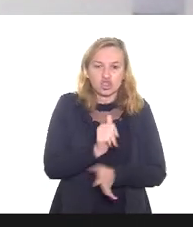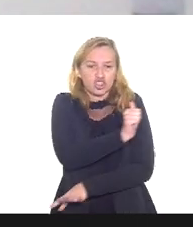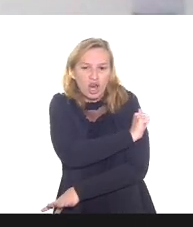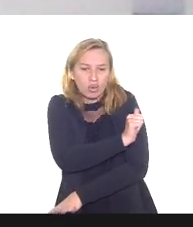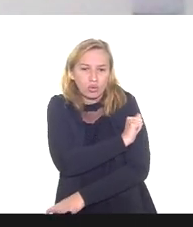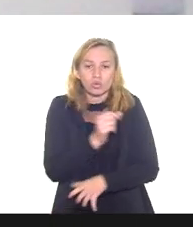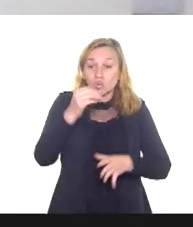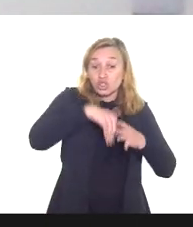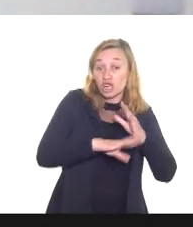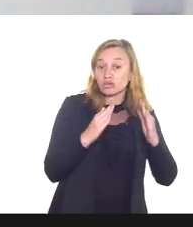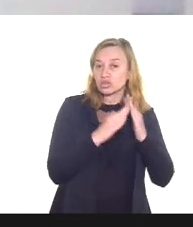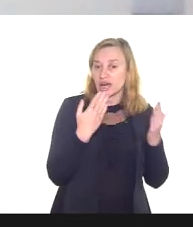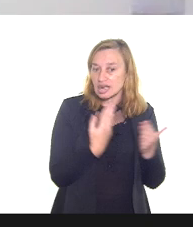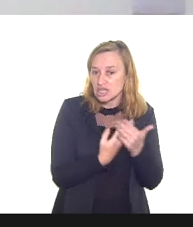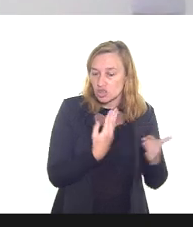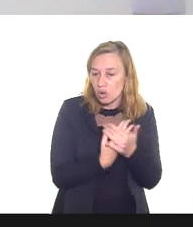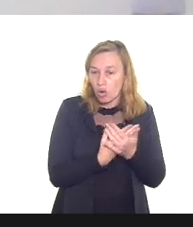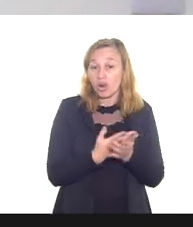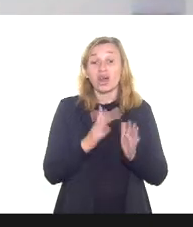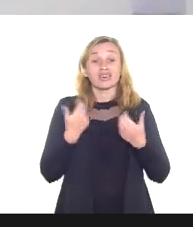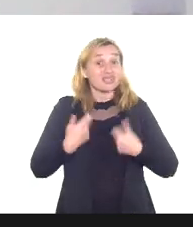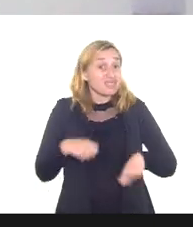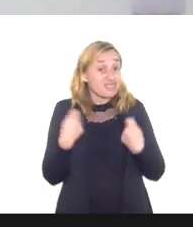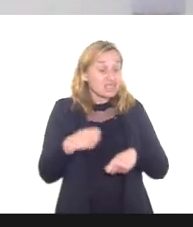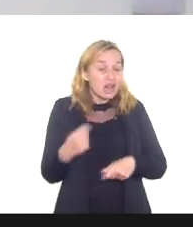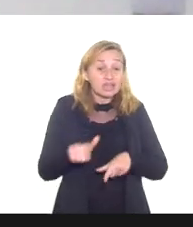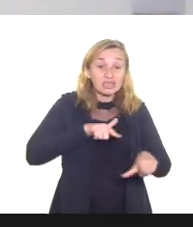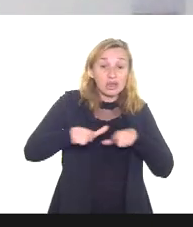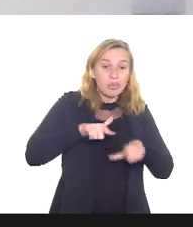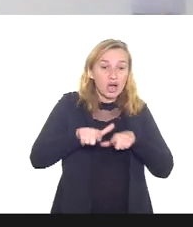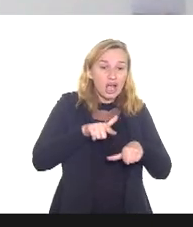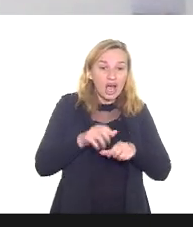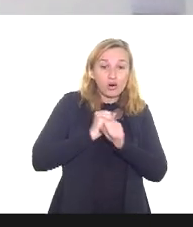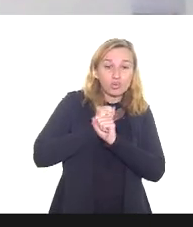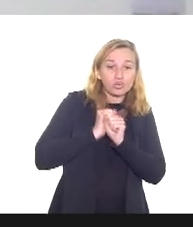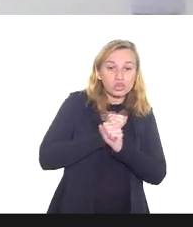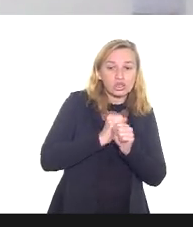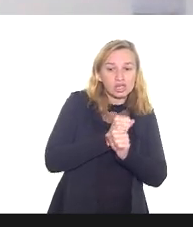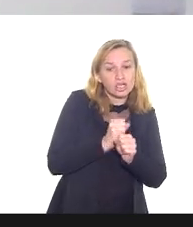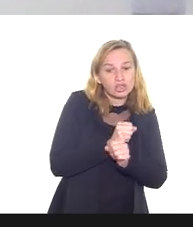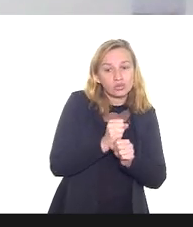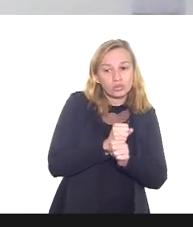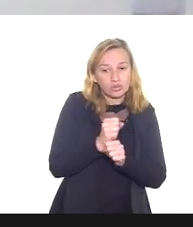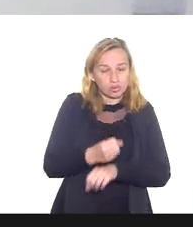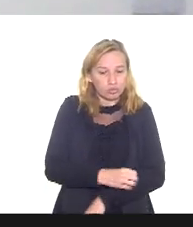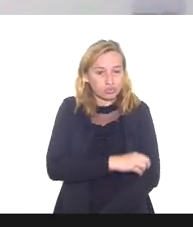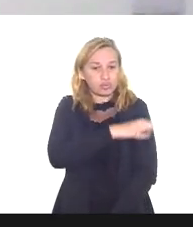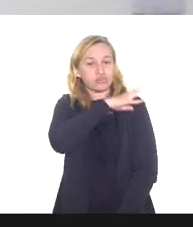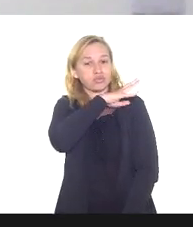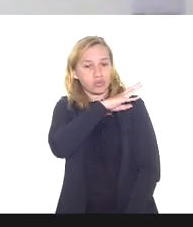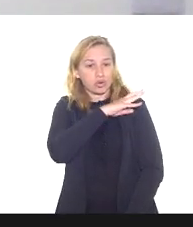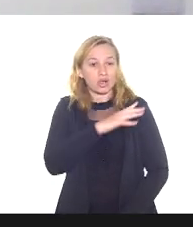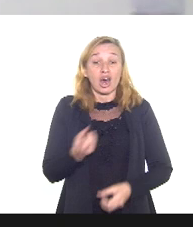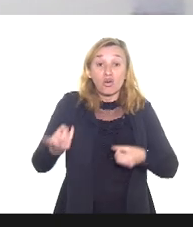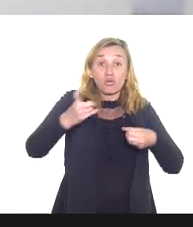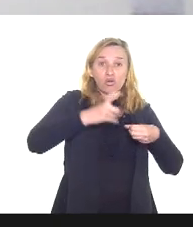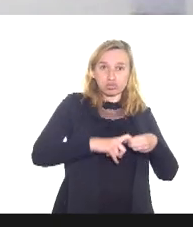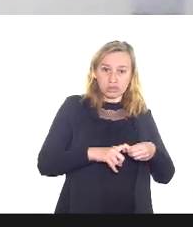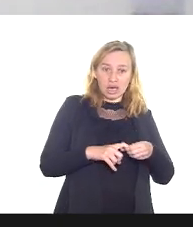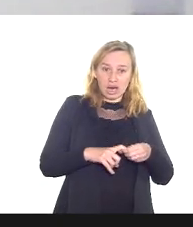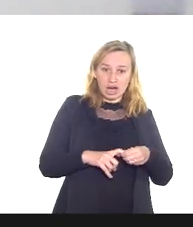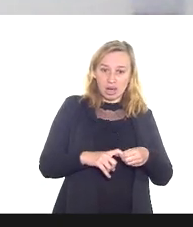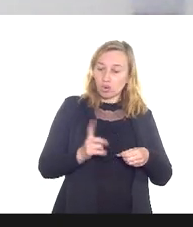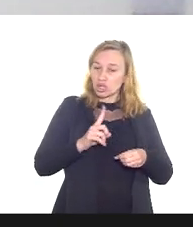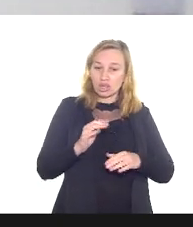de vinculação dos estudantes, a necessidade, inclusive, de trabalhar os anos letivos com, né, o cuidado de retomar o que não